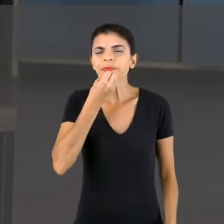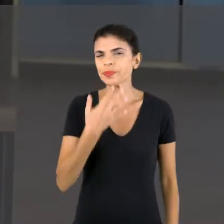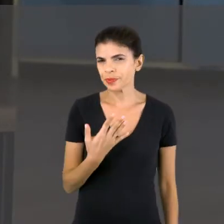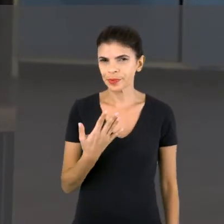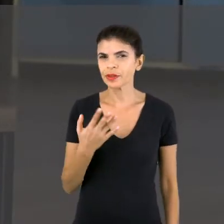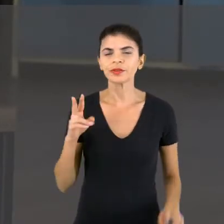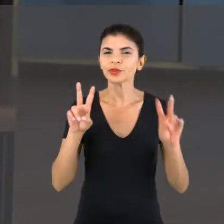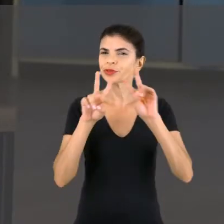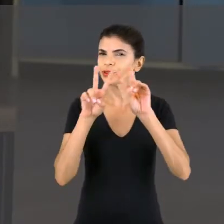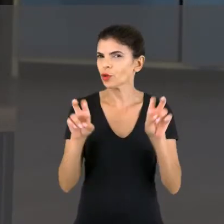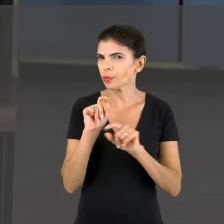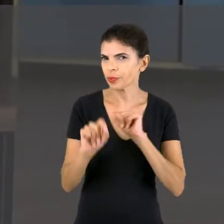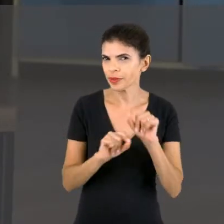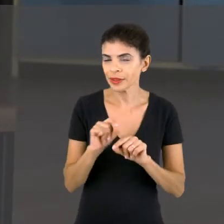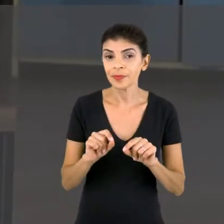boa de se falar,